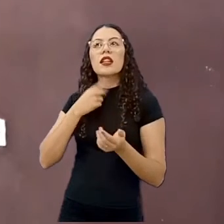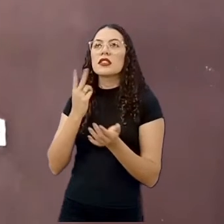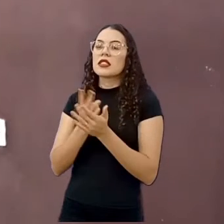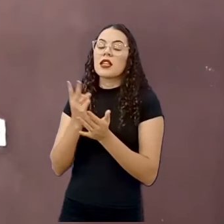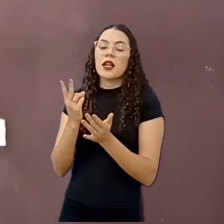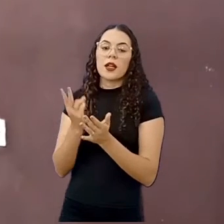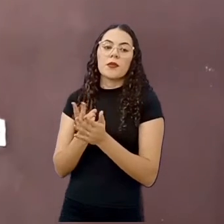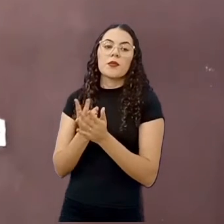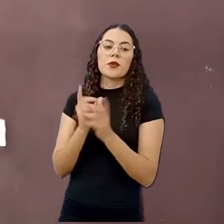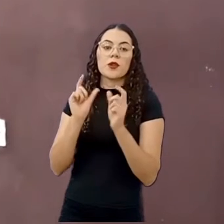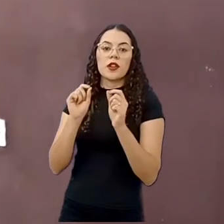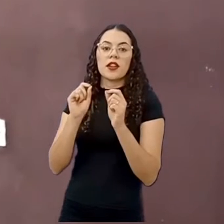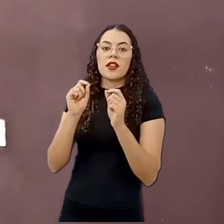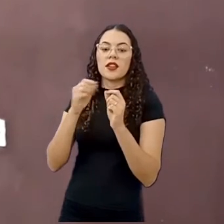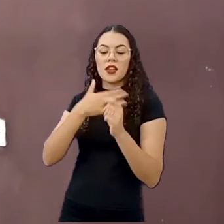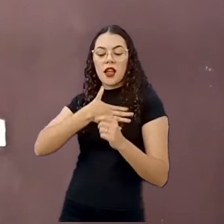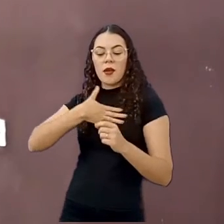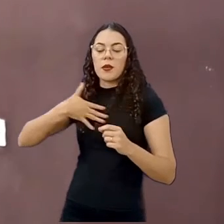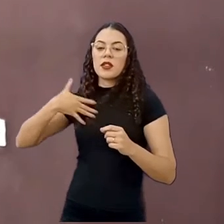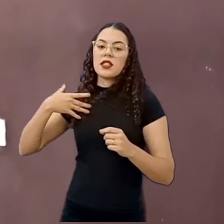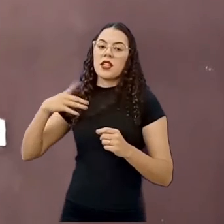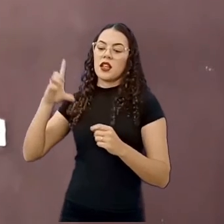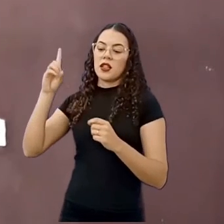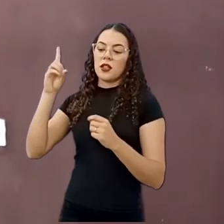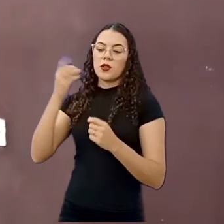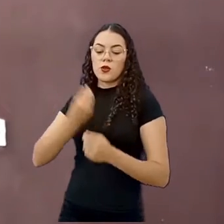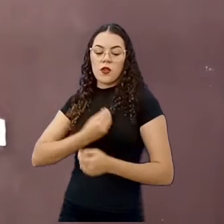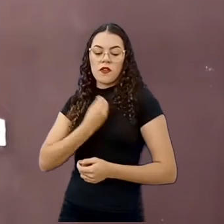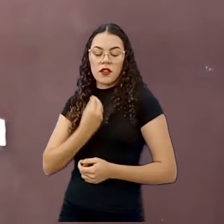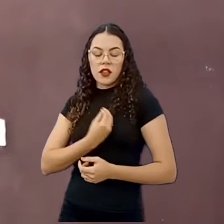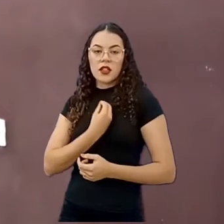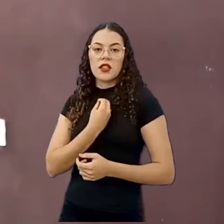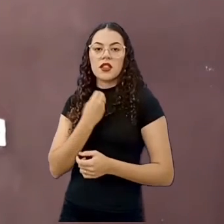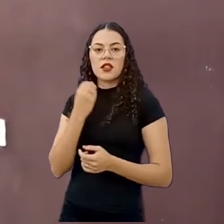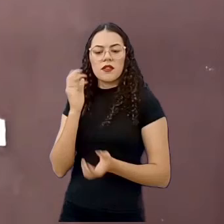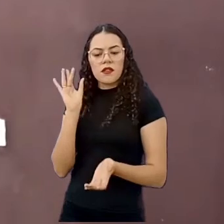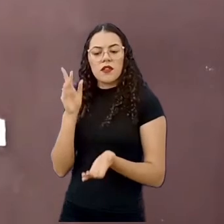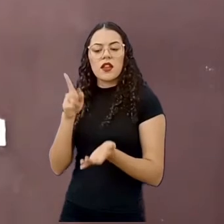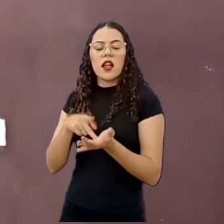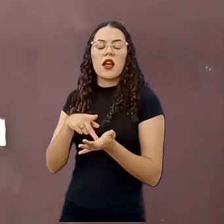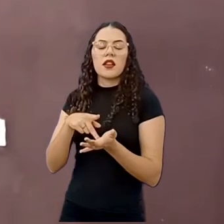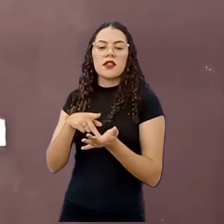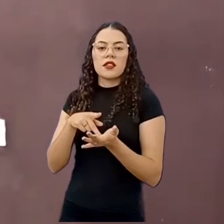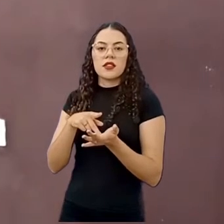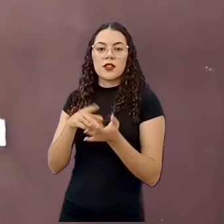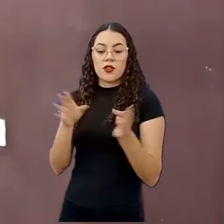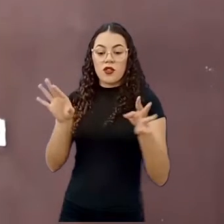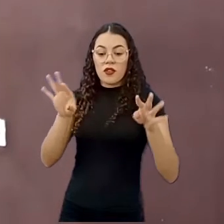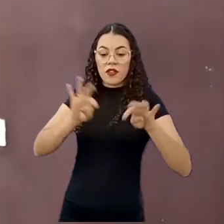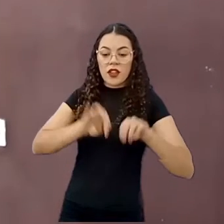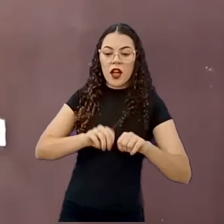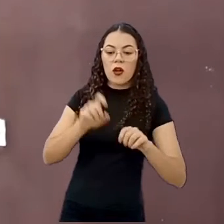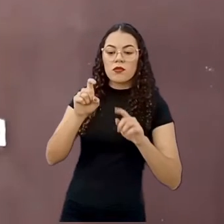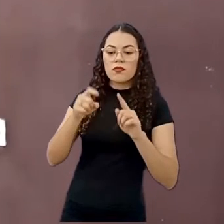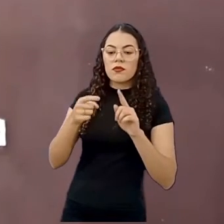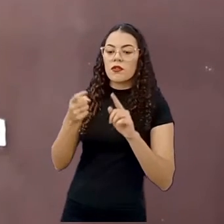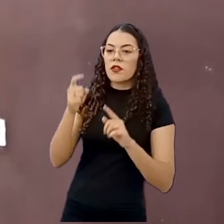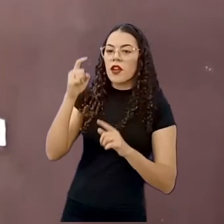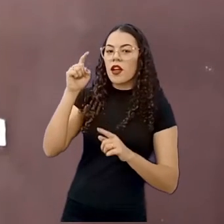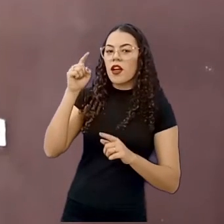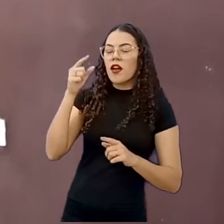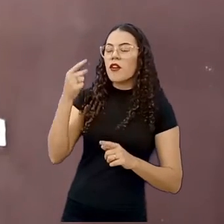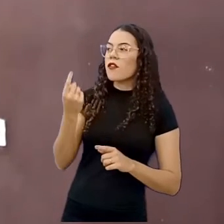sido exatamente de agradá-lo, de viver uma vida que realmente eu possa, no final dela, olhar para trás e